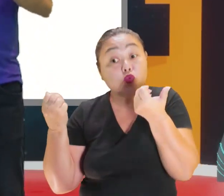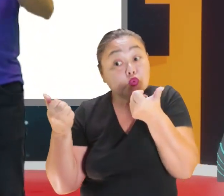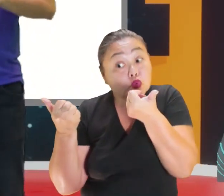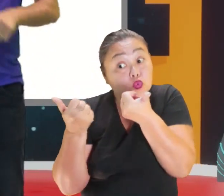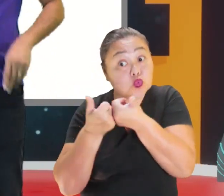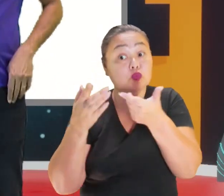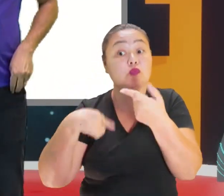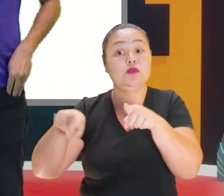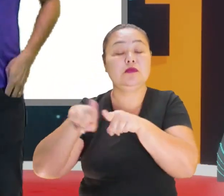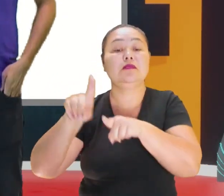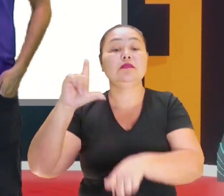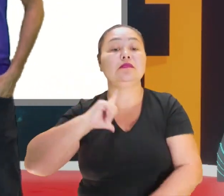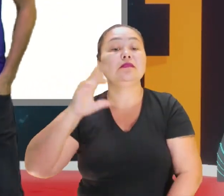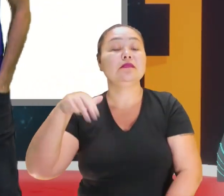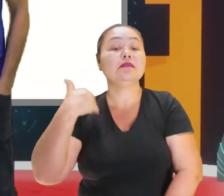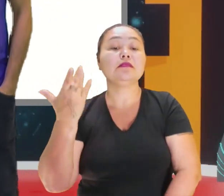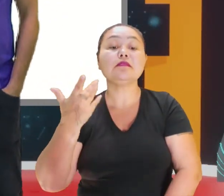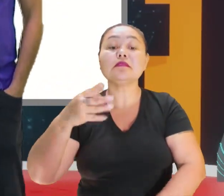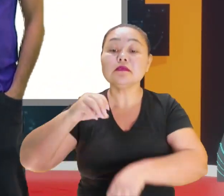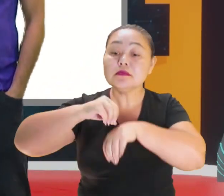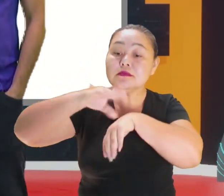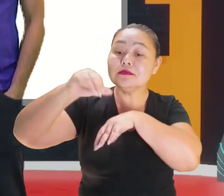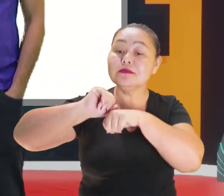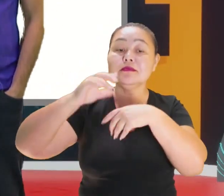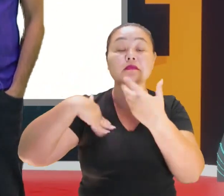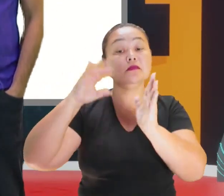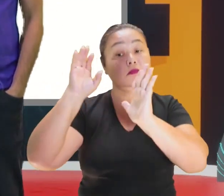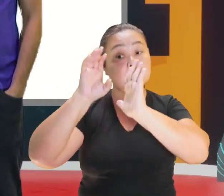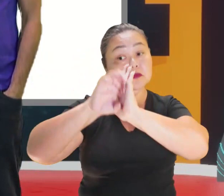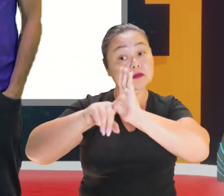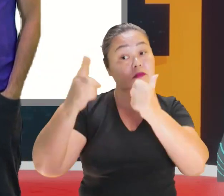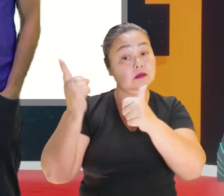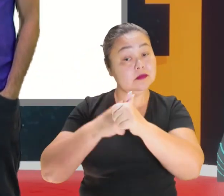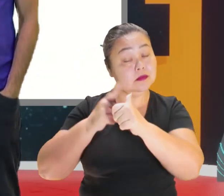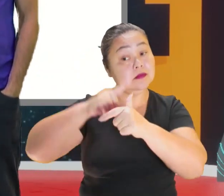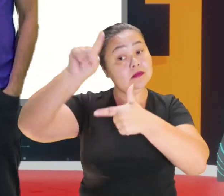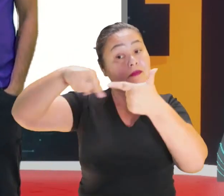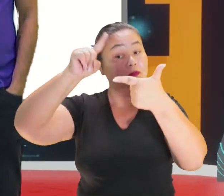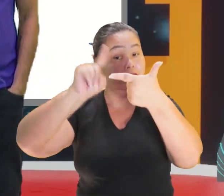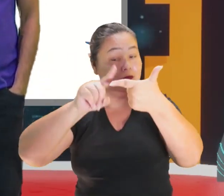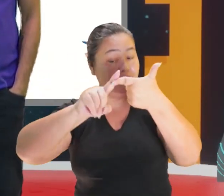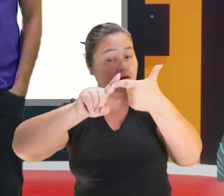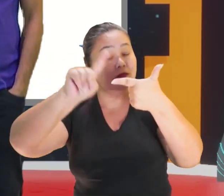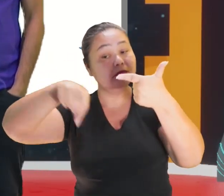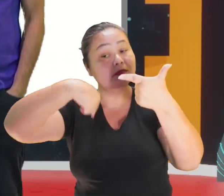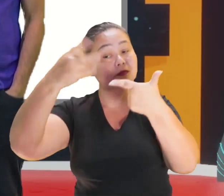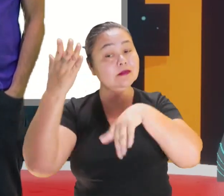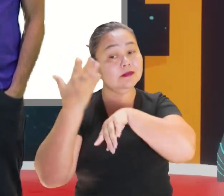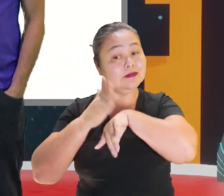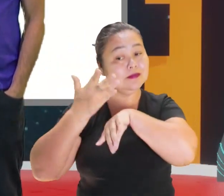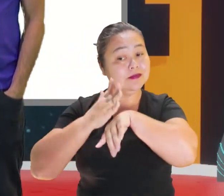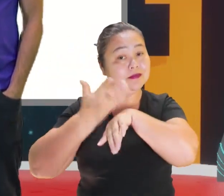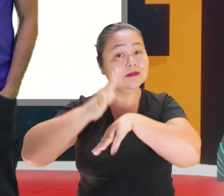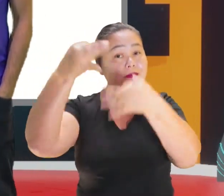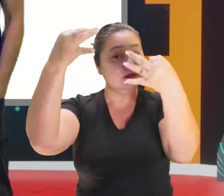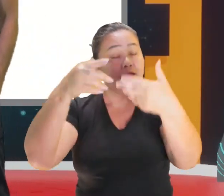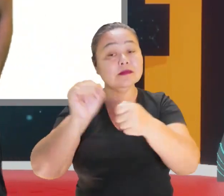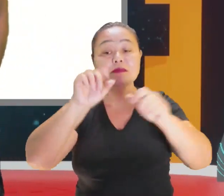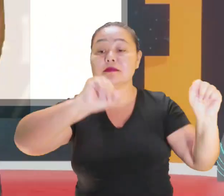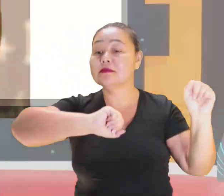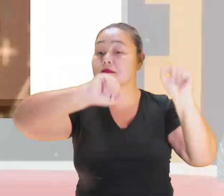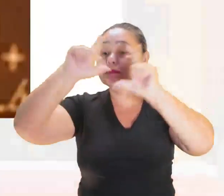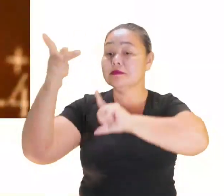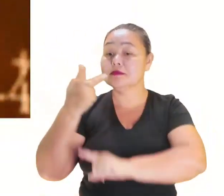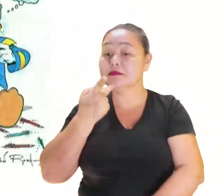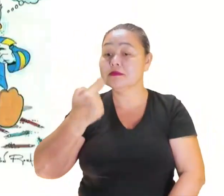É isso. E claro, a gente vai trabalhar com vocês agora alguns conceitos primeiro e depois, na sequência, a gente vai praticar, tá certo? Então, olha lá na